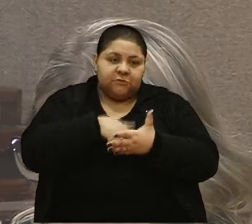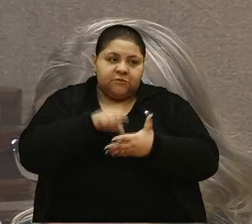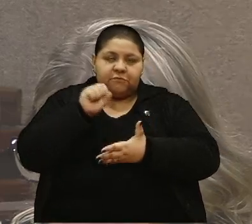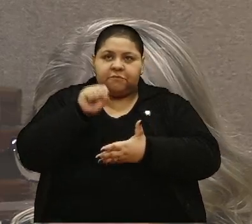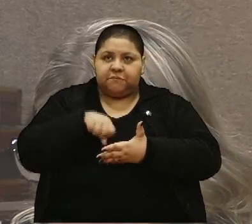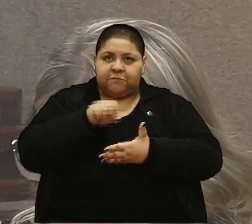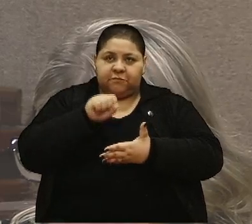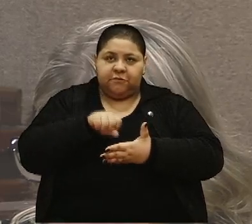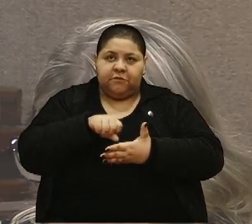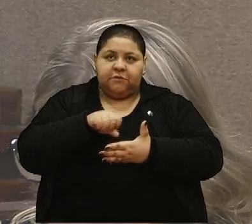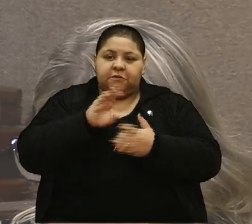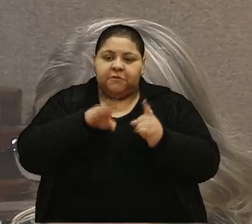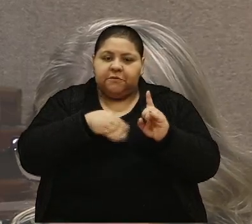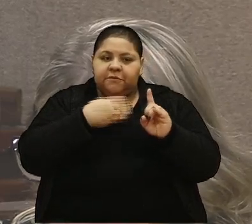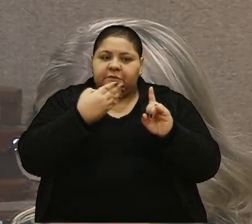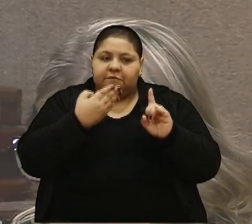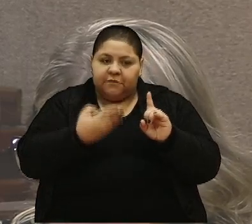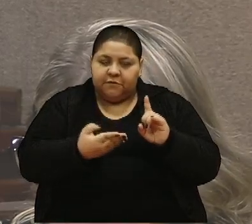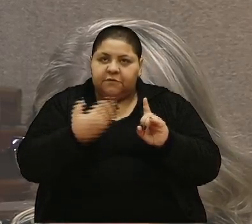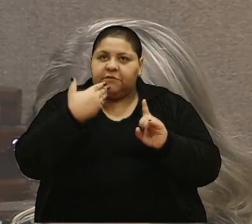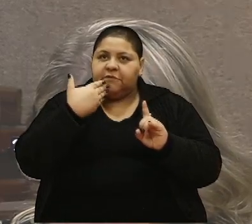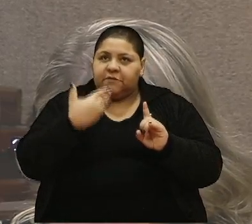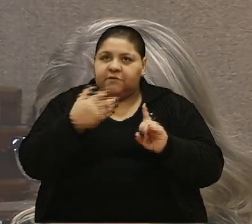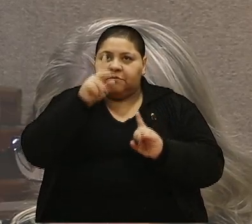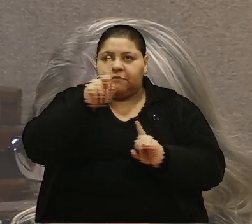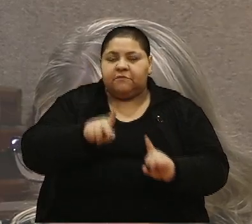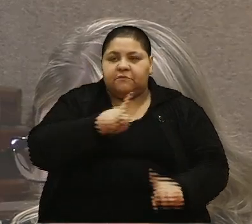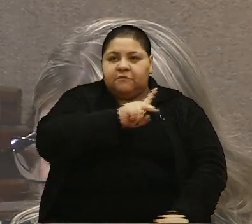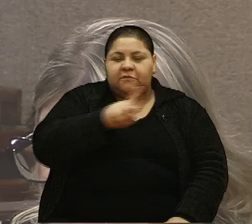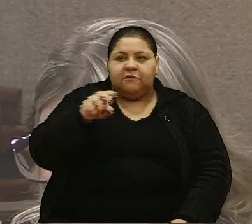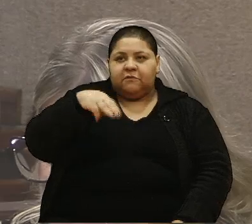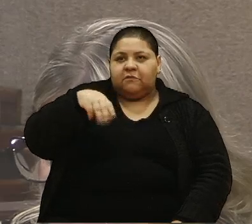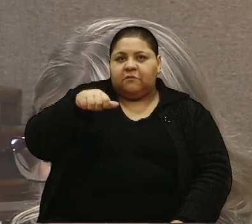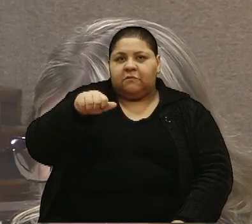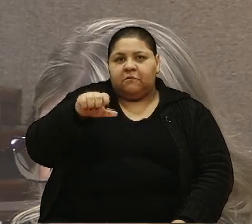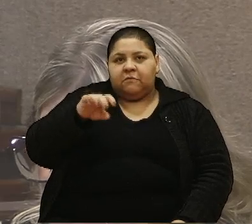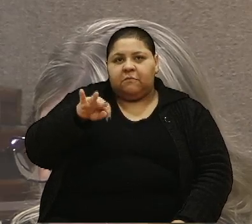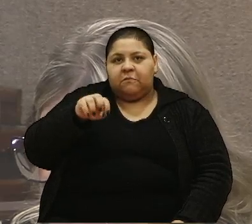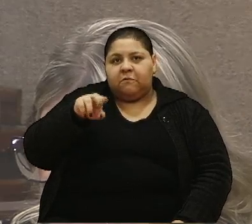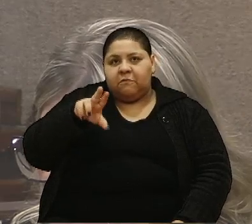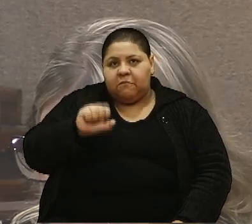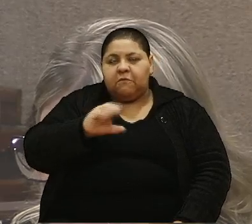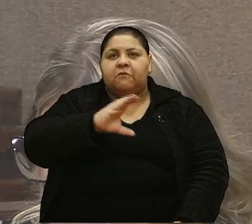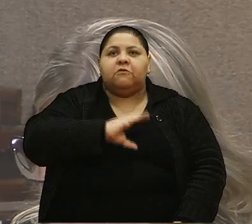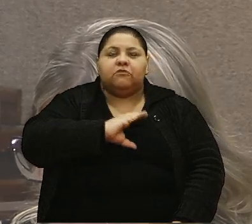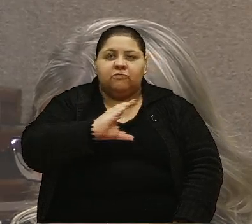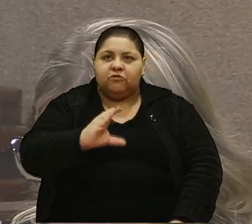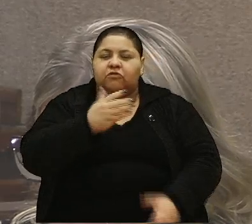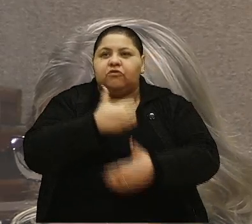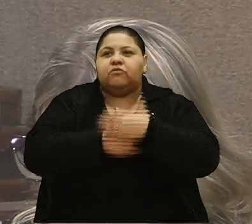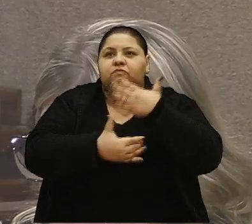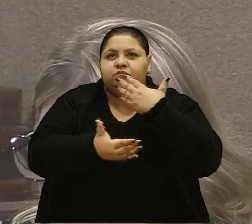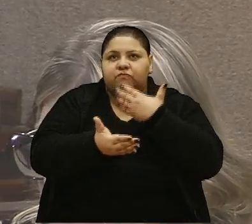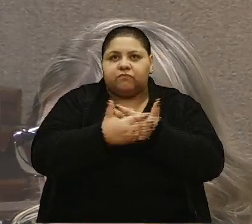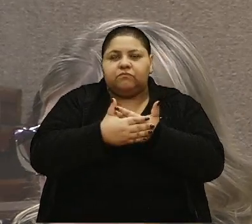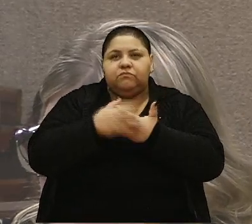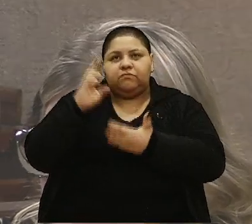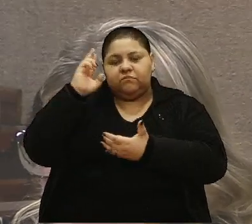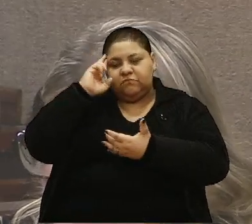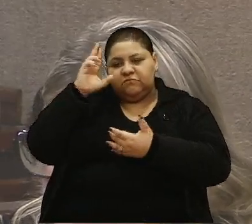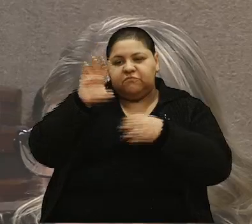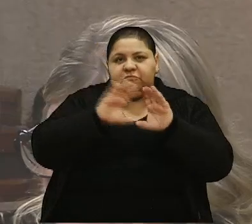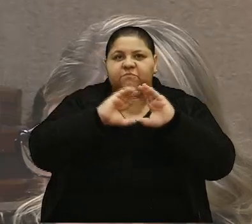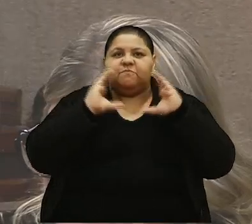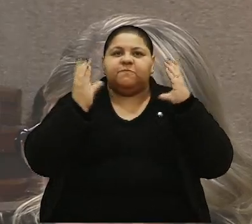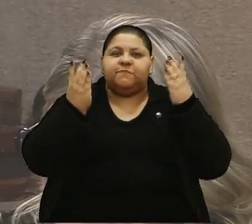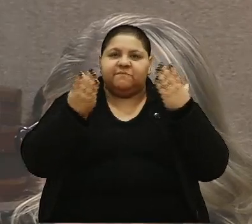favorável a esta homenagem, a pedido do padre Mateus, dos coordenadores, de todos os gestores da